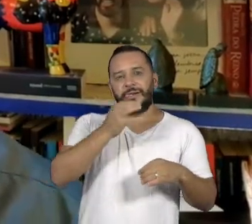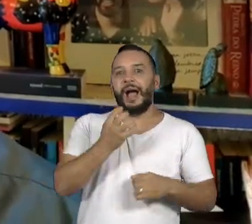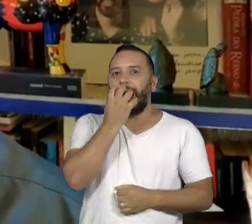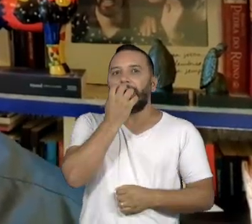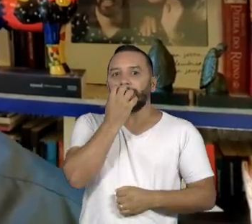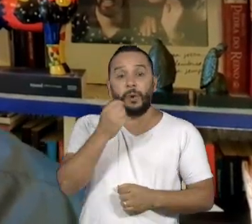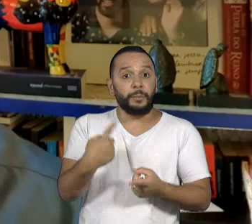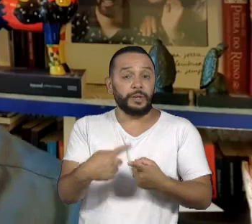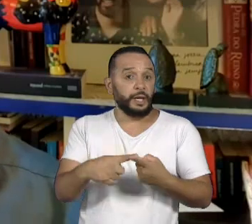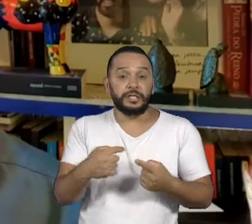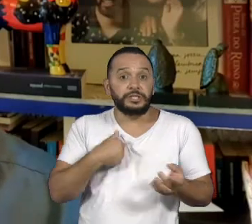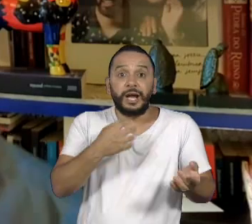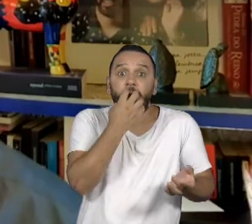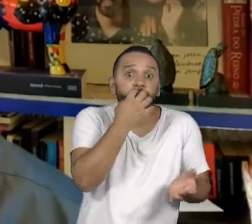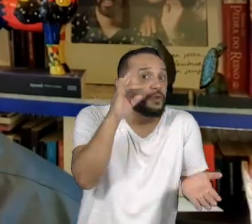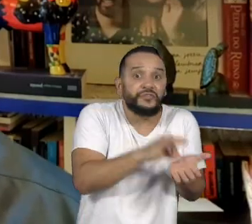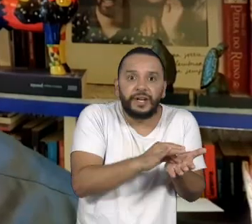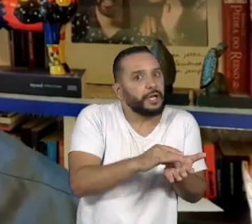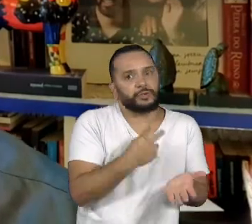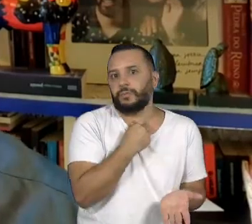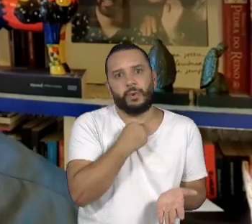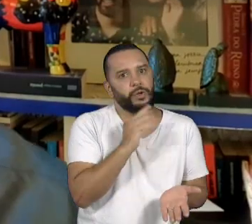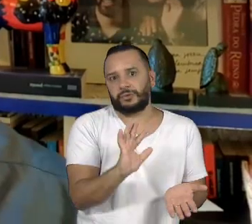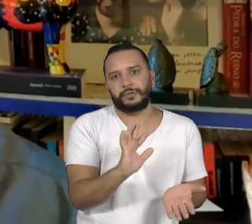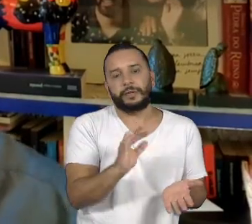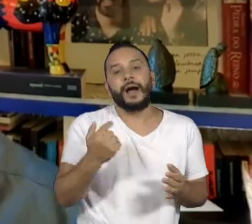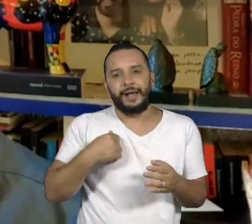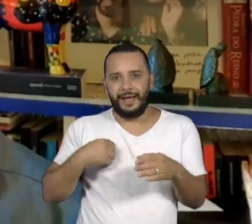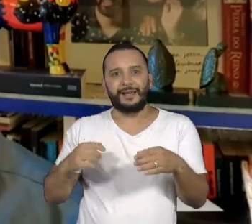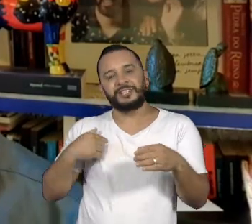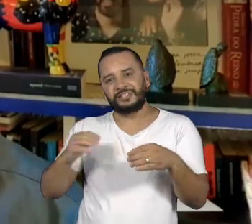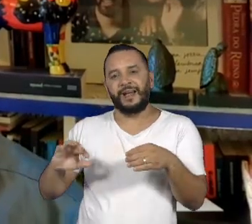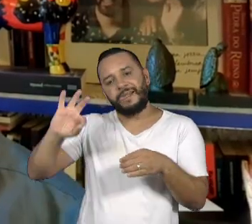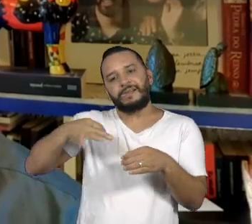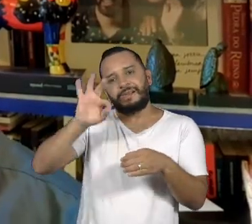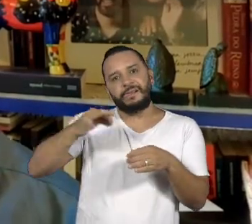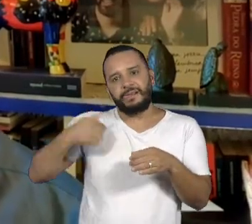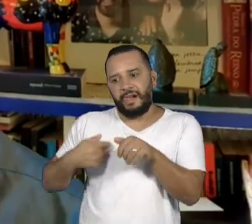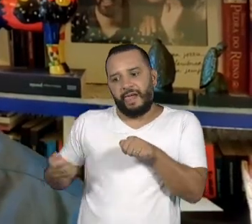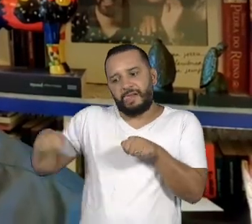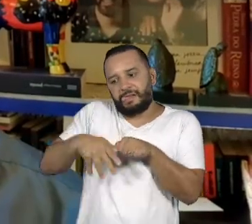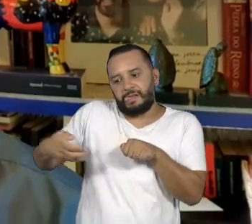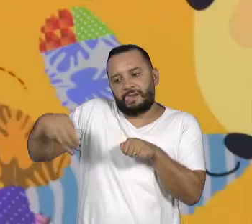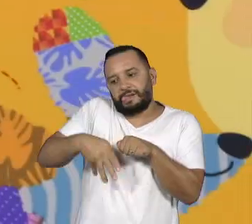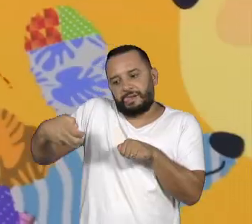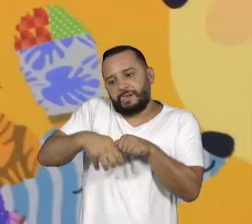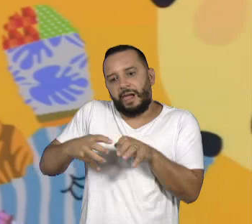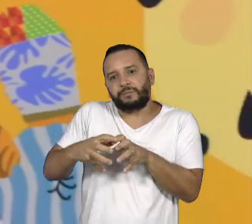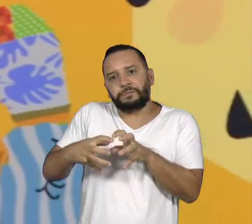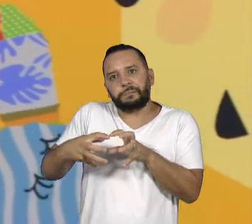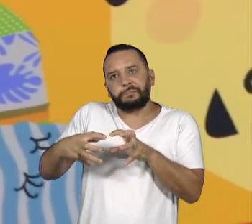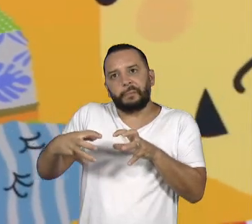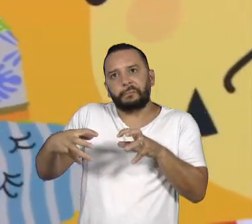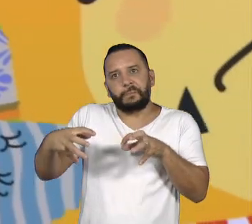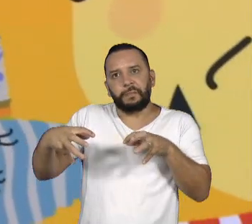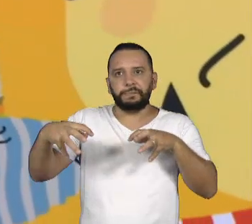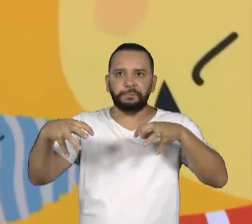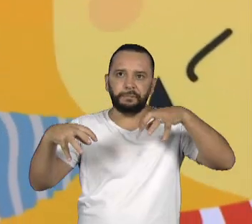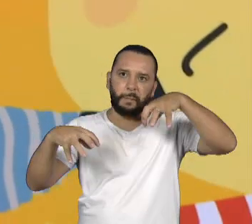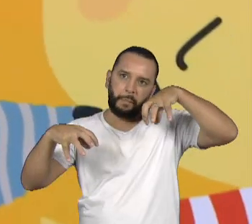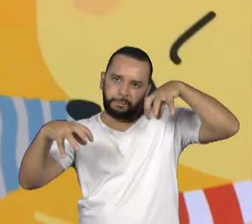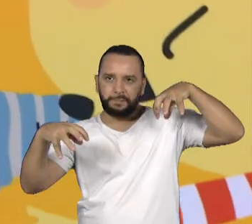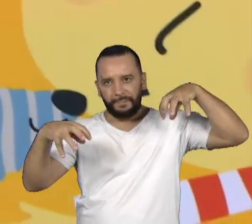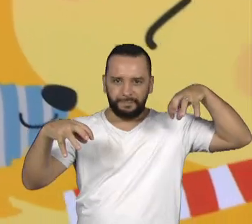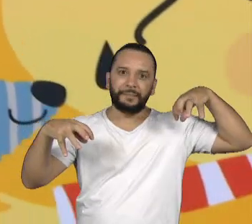de verdade. Então, ela fazia essas figuras de pano e recheava com flores do seu jardim. E também porque é uma lembrança do meu